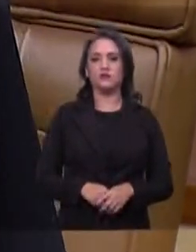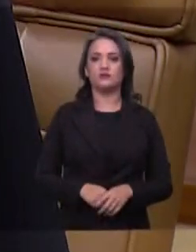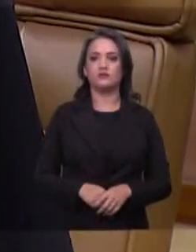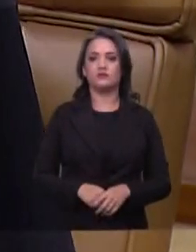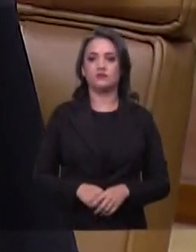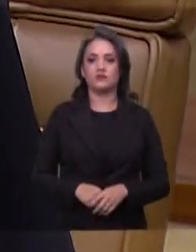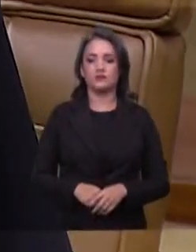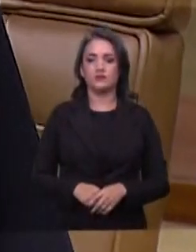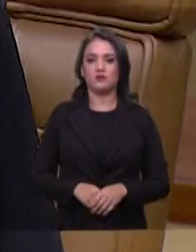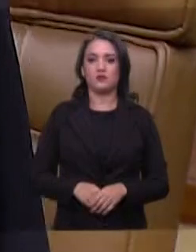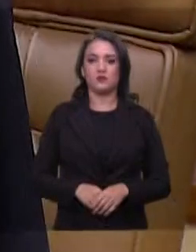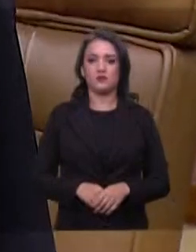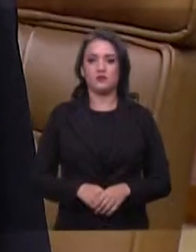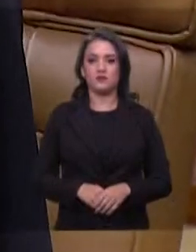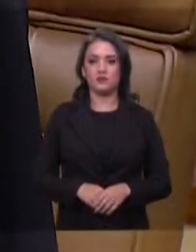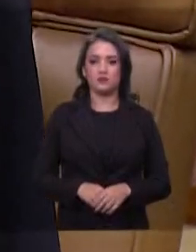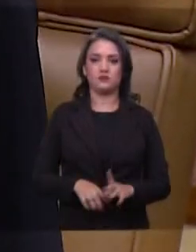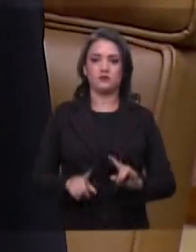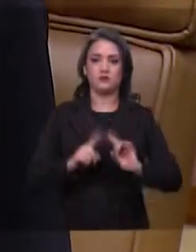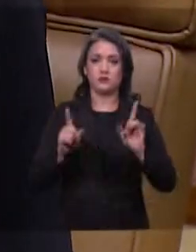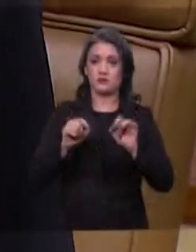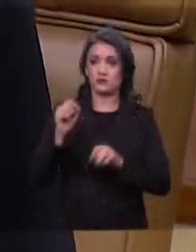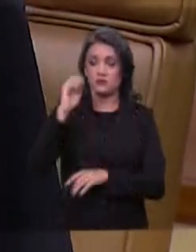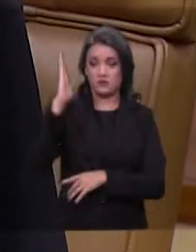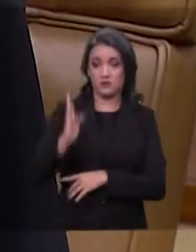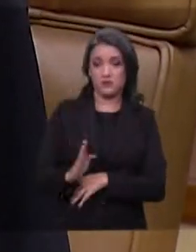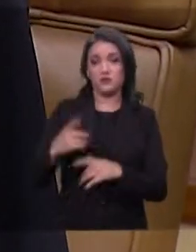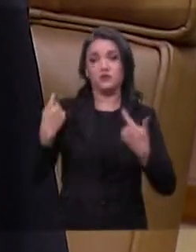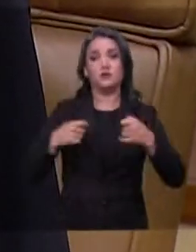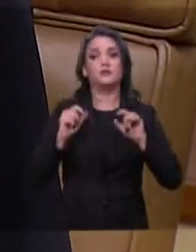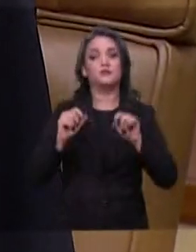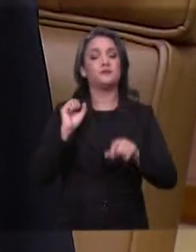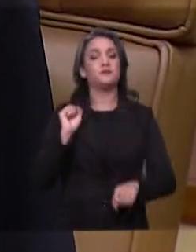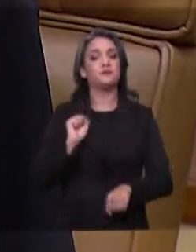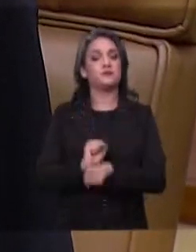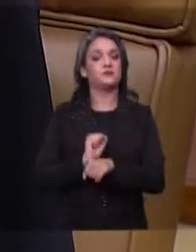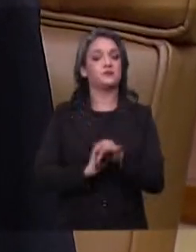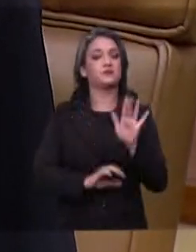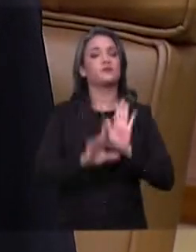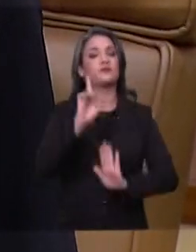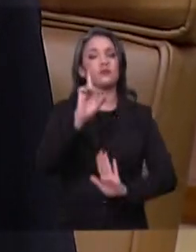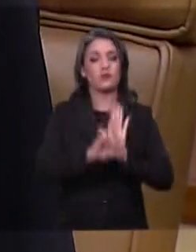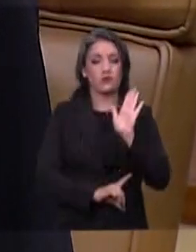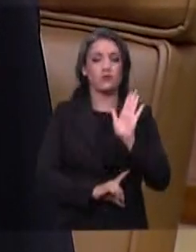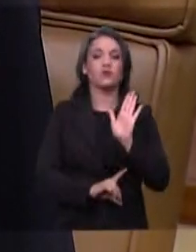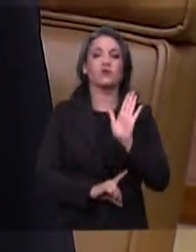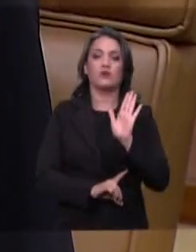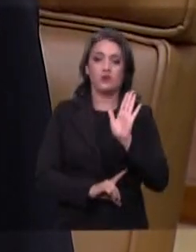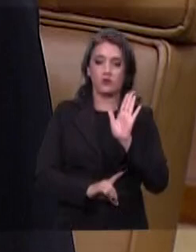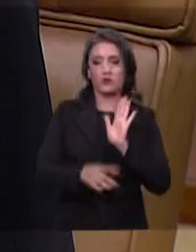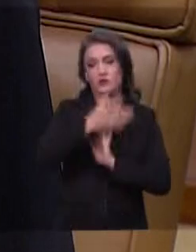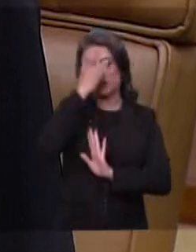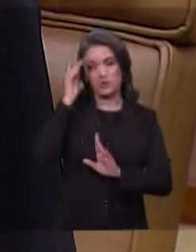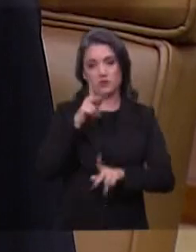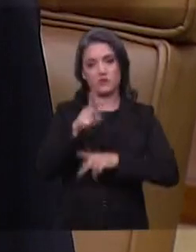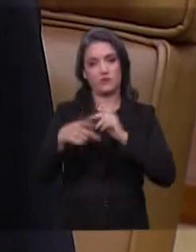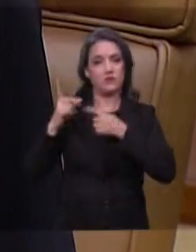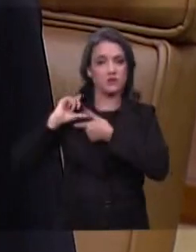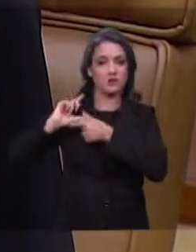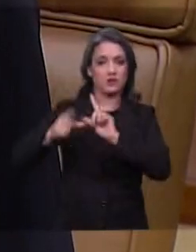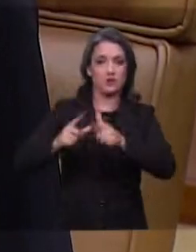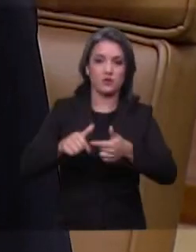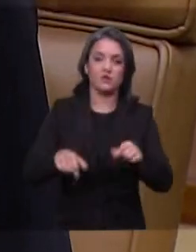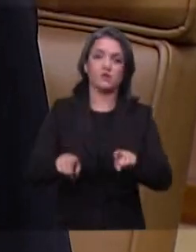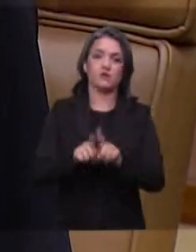Logo, não há dúvida que o Estado brasileiro deve não só aguardar o direito de povos tradicionais, como também promover e garantir a